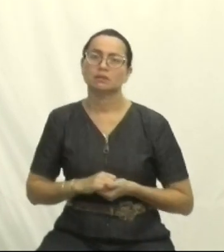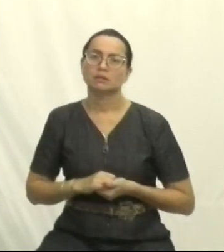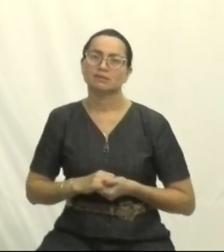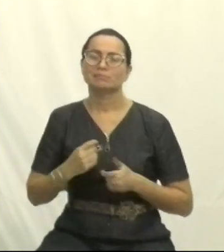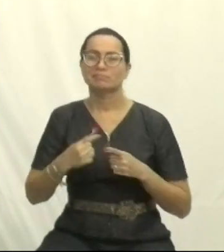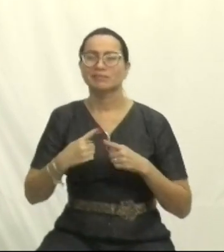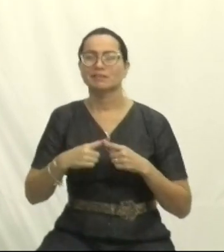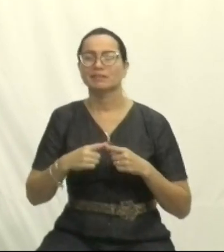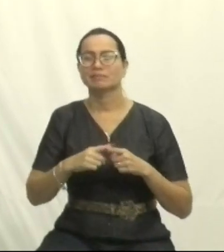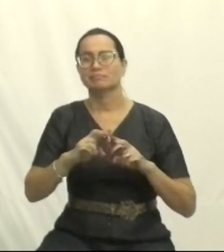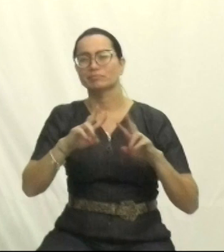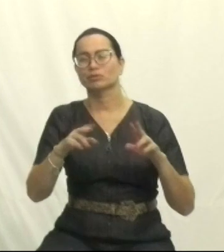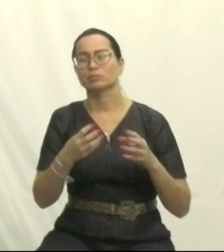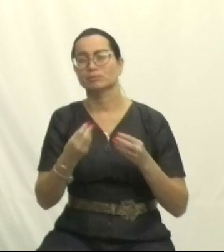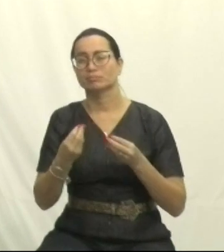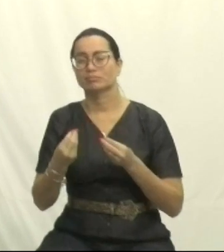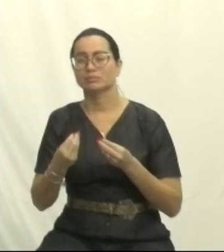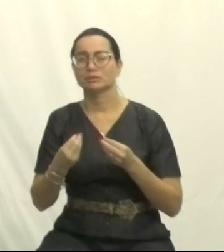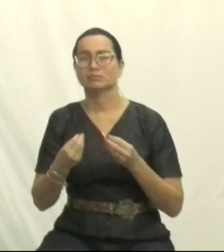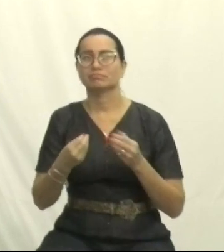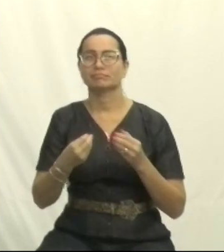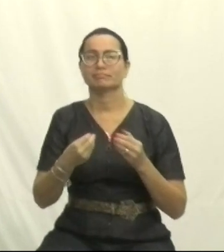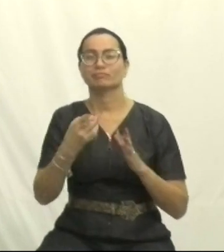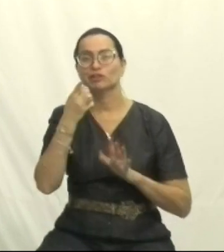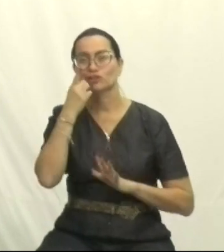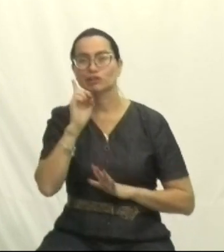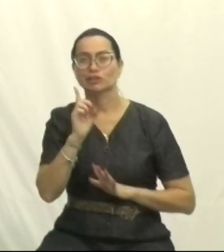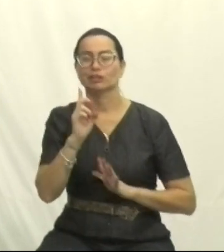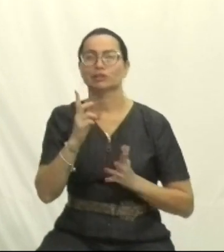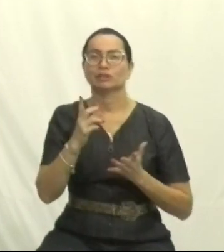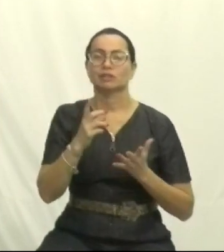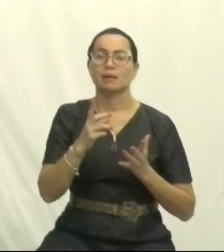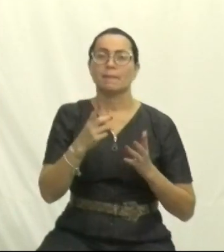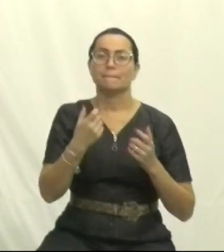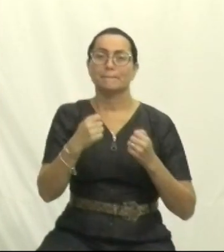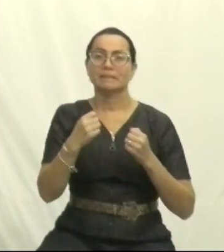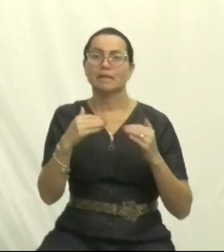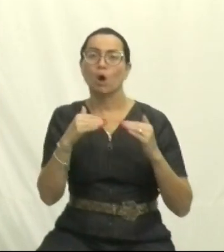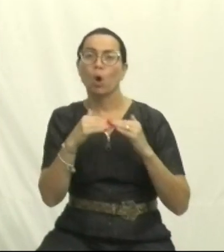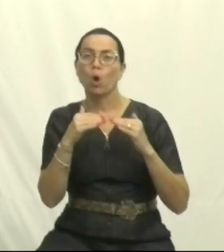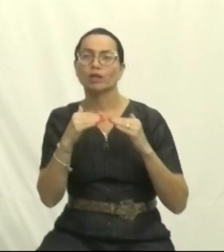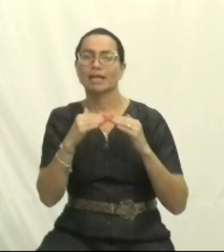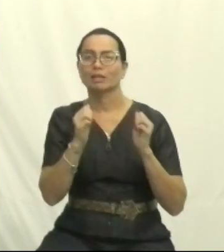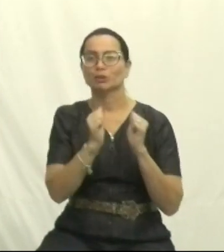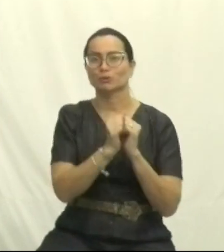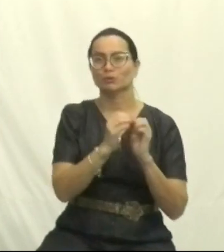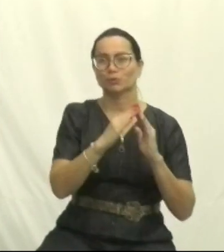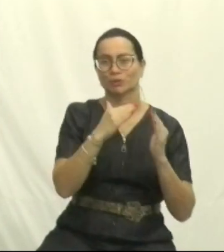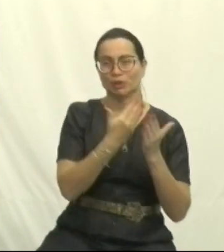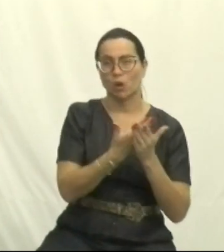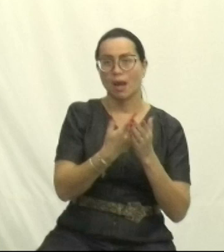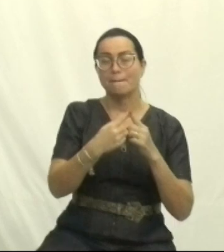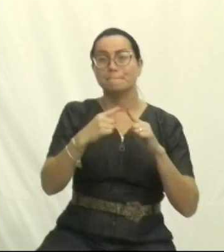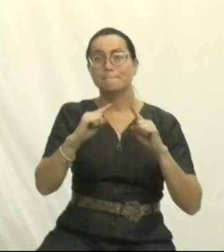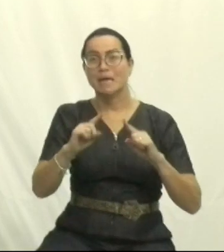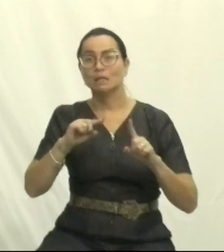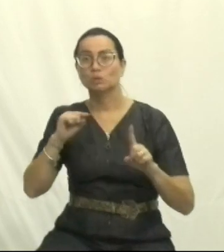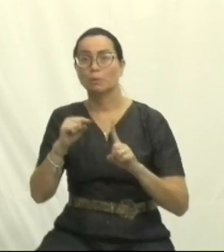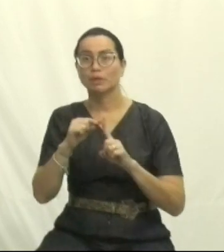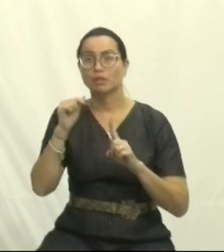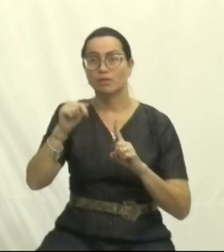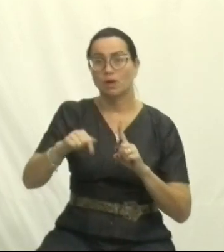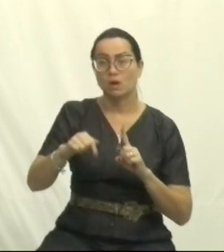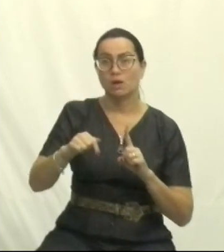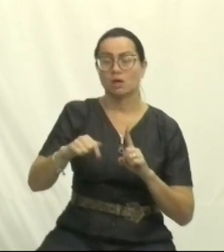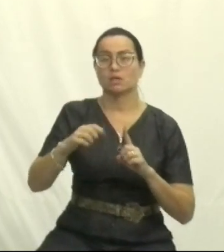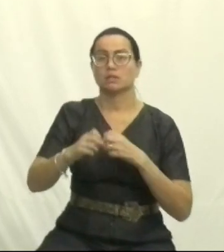obra e calendário escolar, então a gente não conseguiu. Mas a ideia é para que esse ano a gente chegue aos